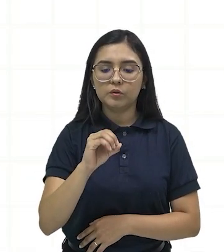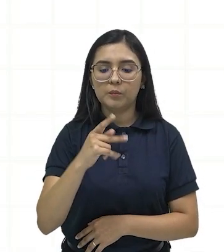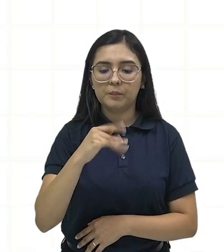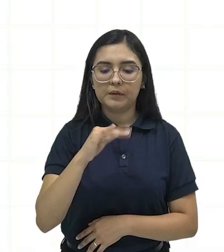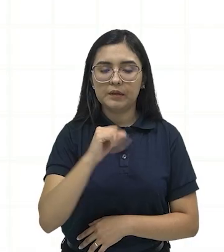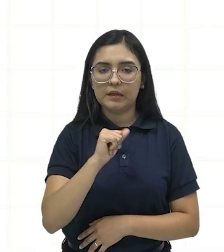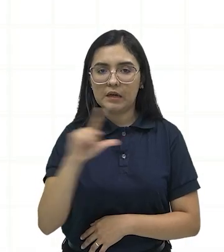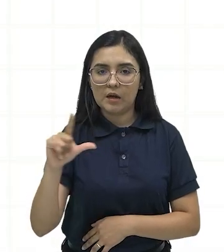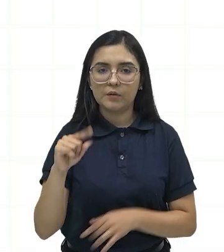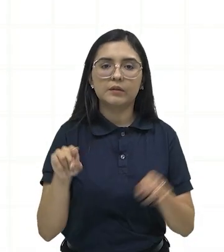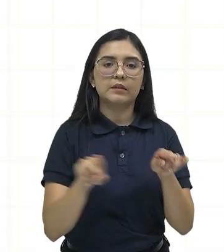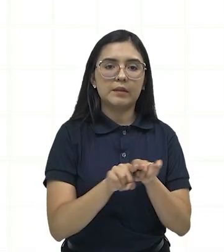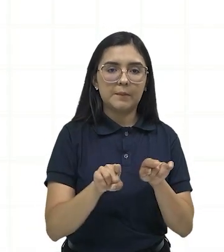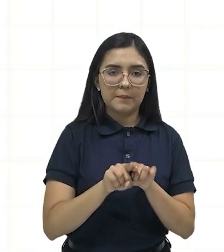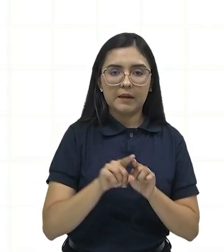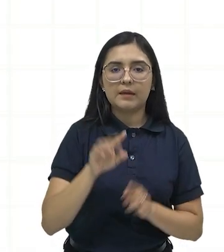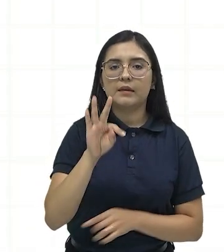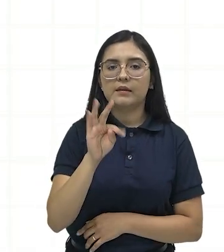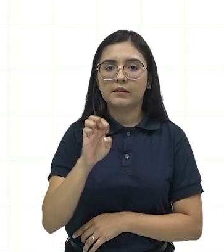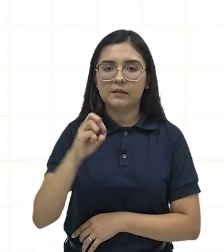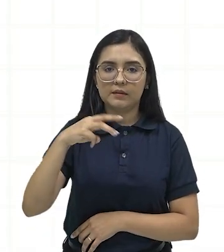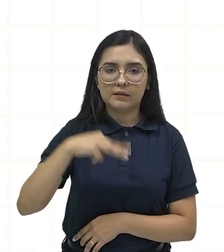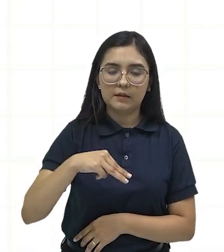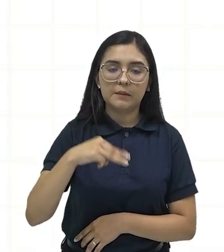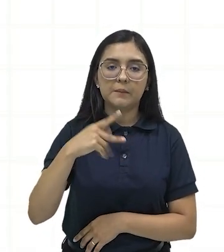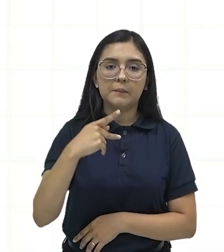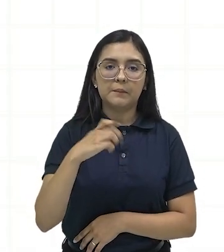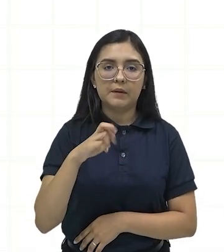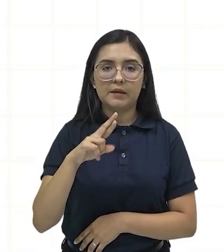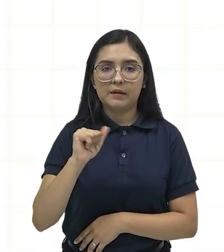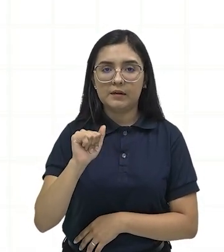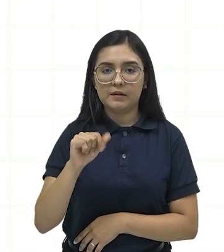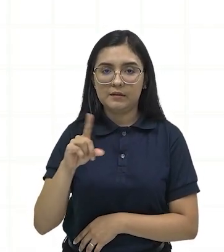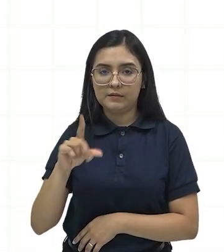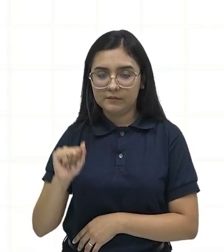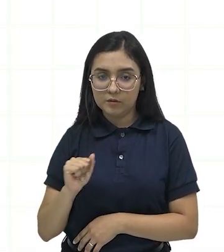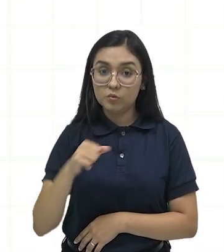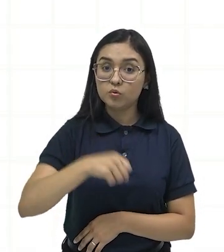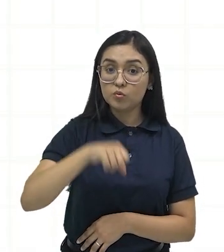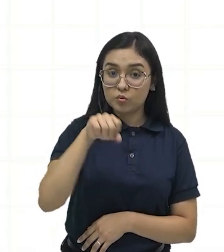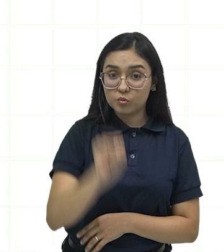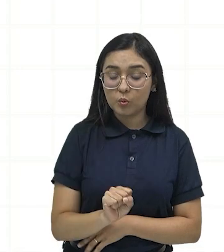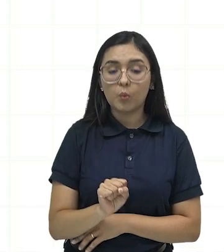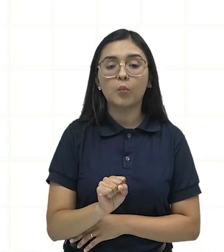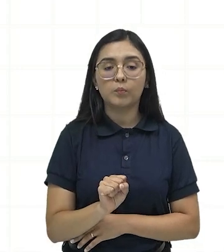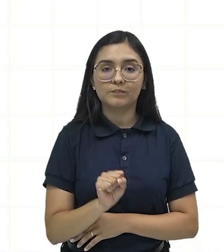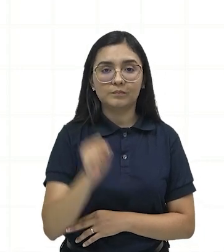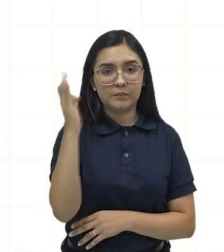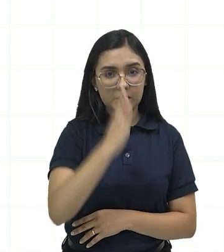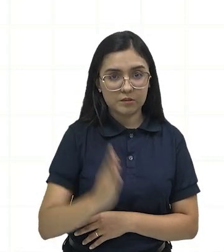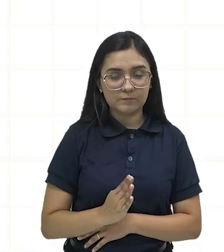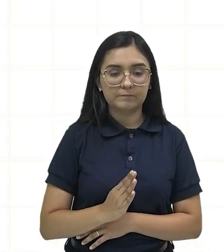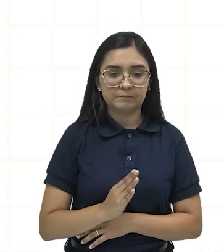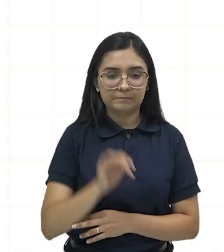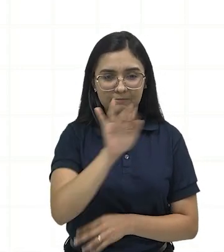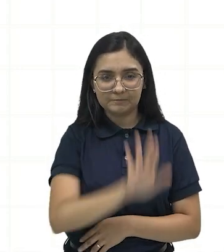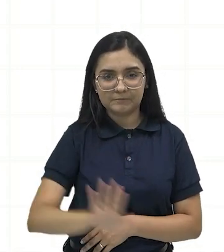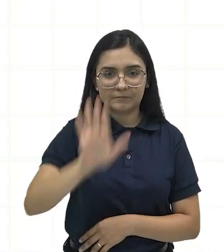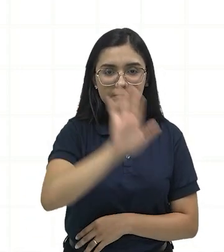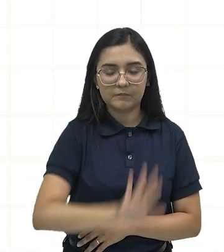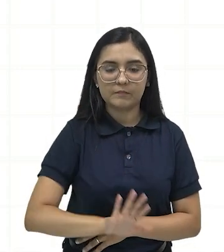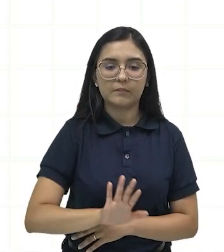quanto na zona temperada sul, certo? E por conta disso, nós temos aí